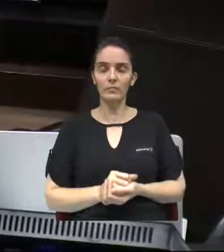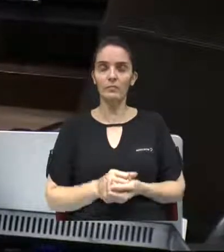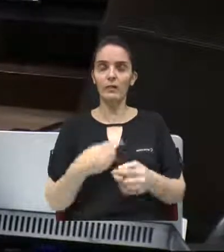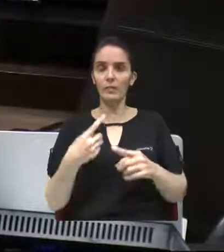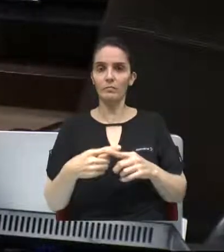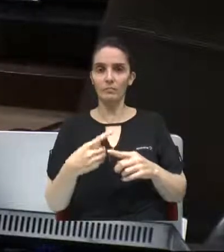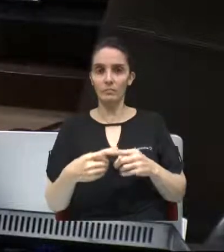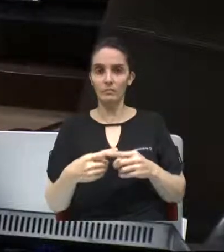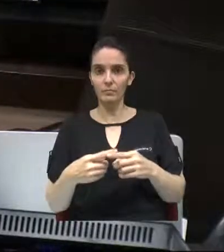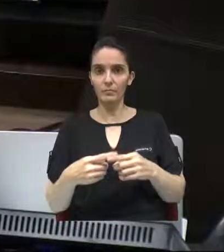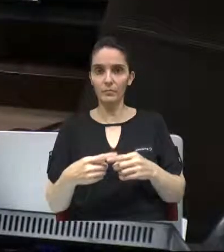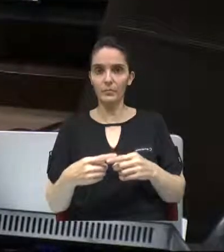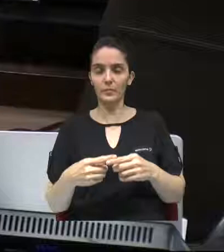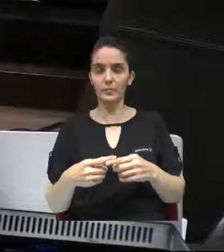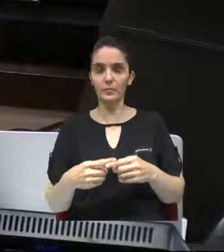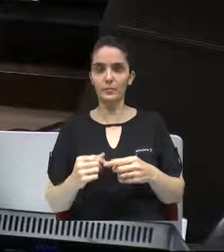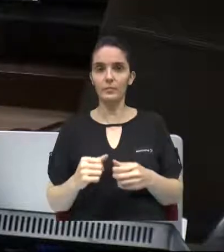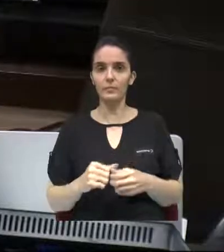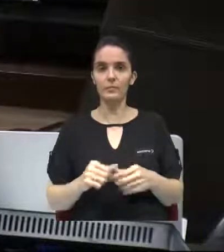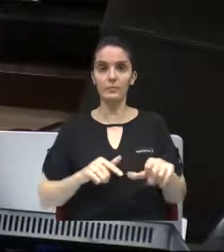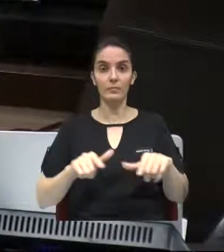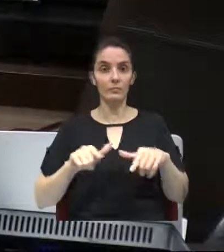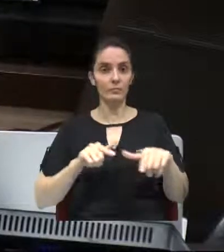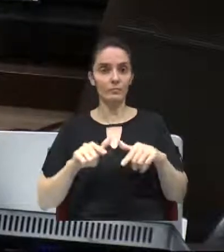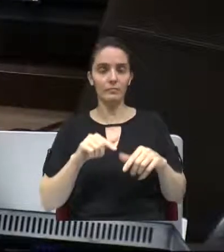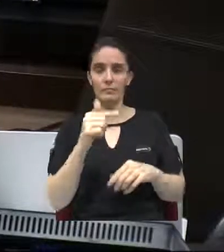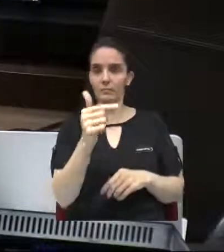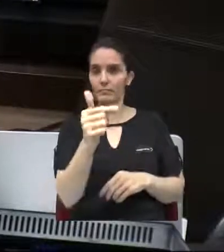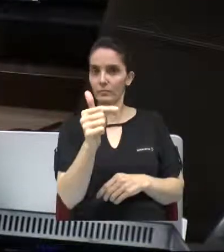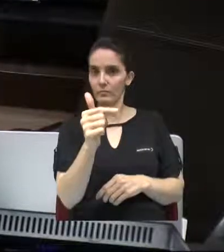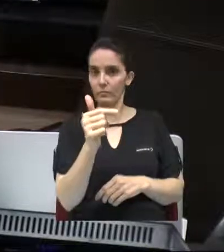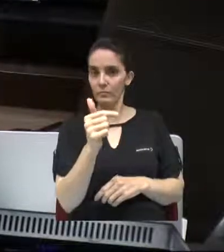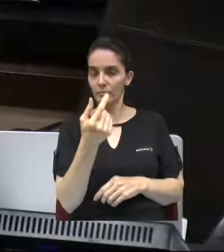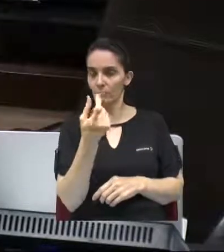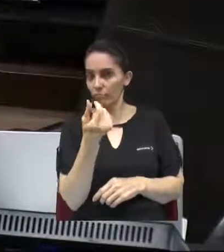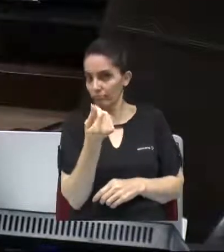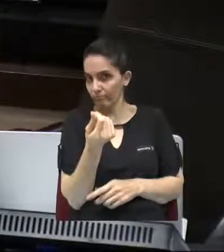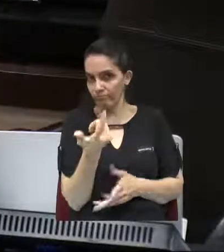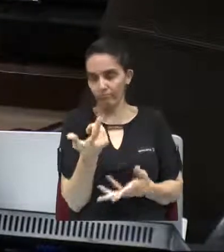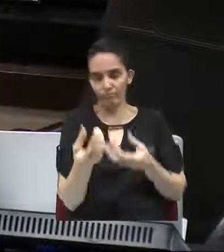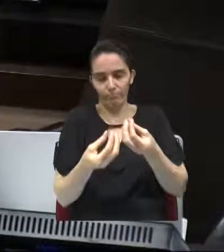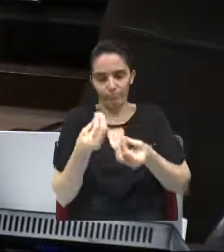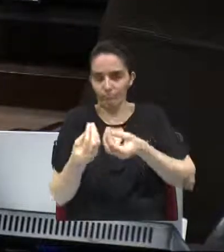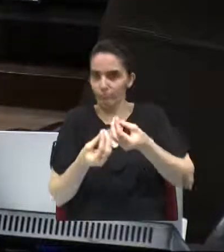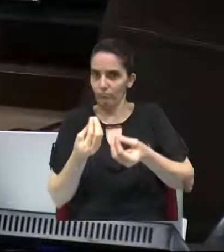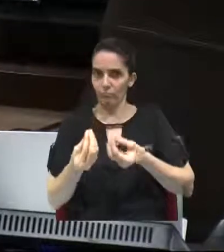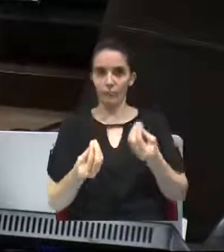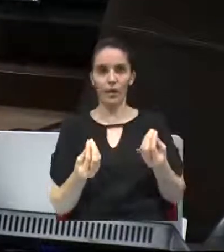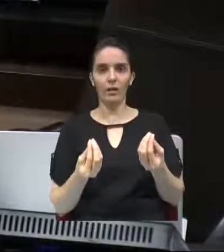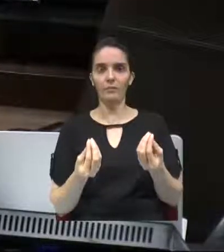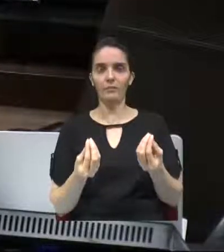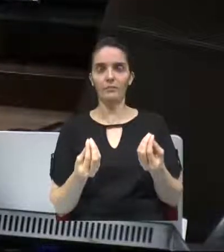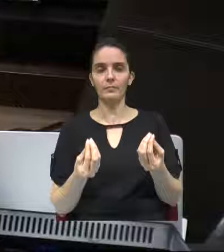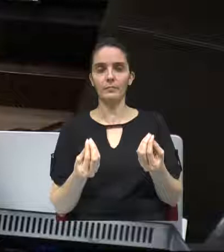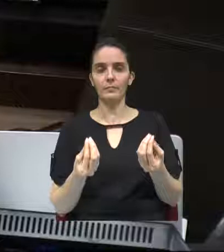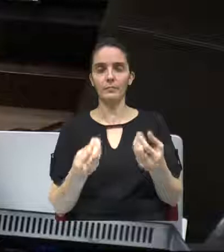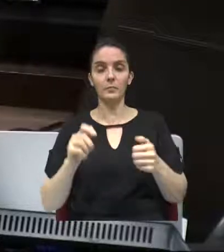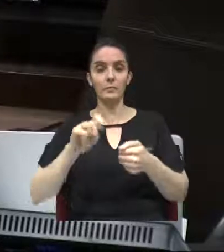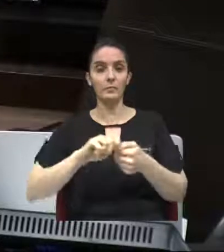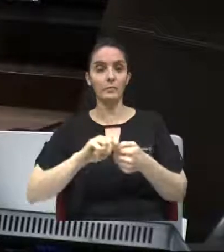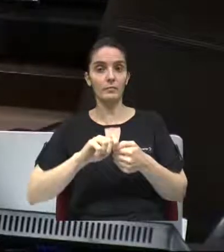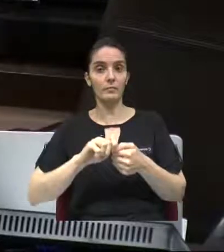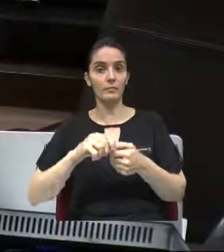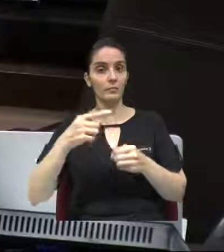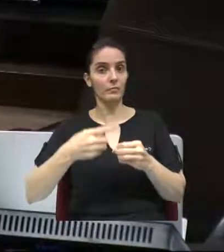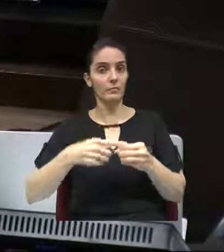prejuízo, primeiro, que a gente não tem financeiramente condição de atender a cidade toda pelo